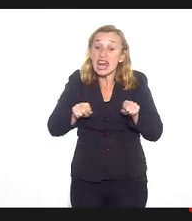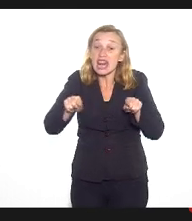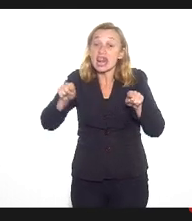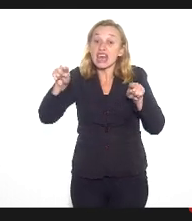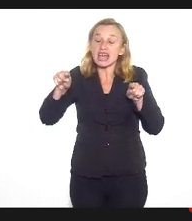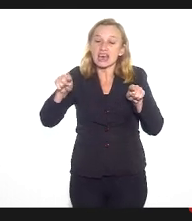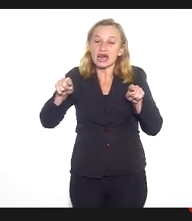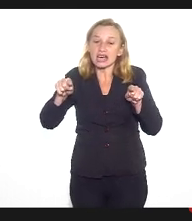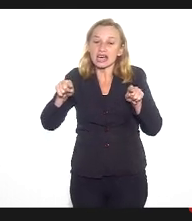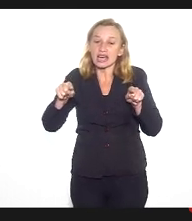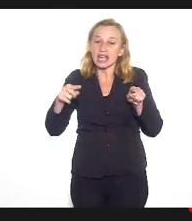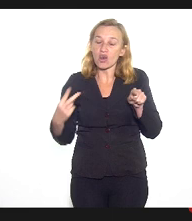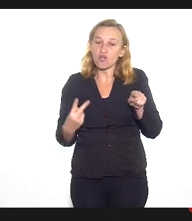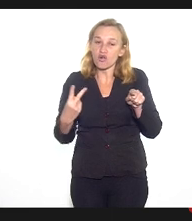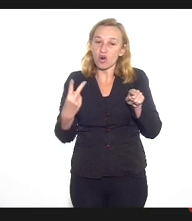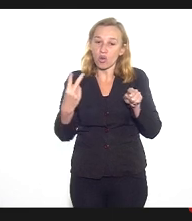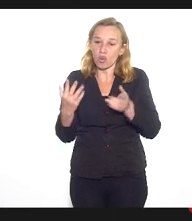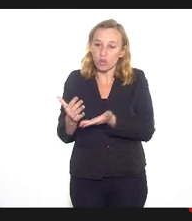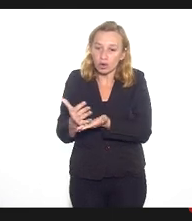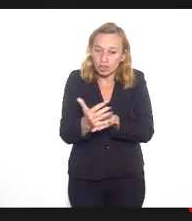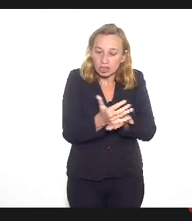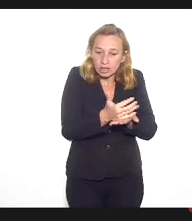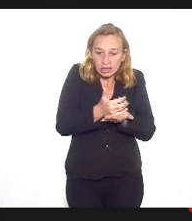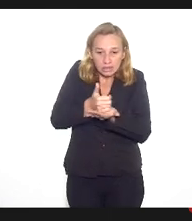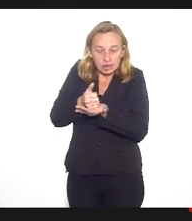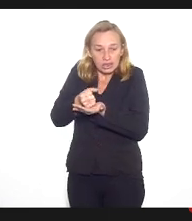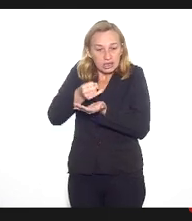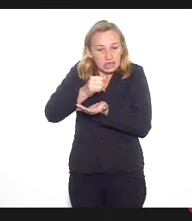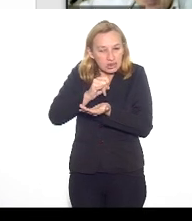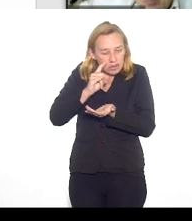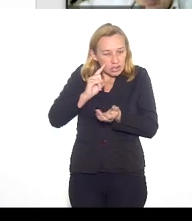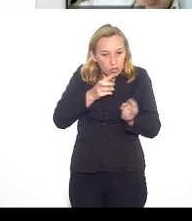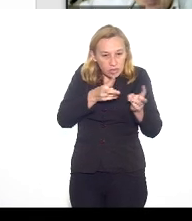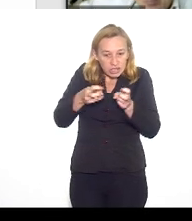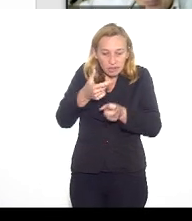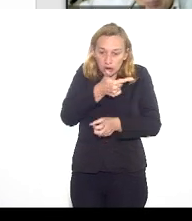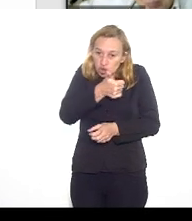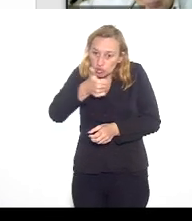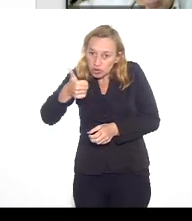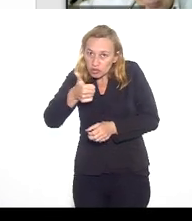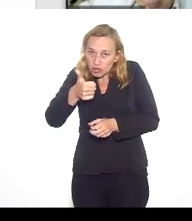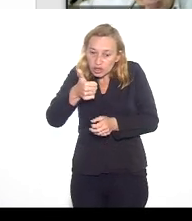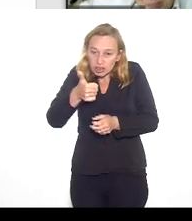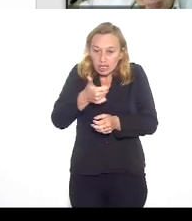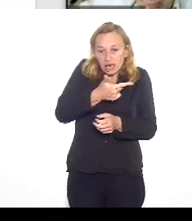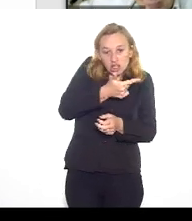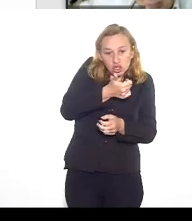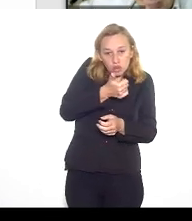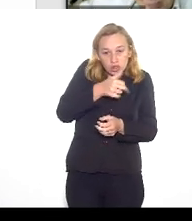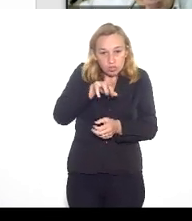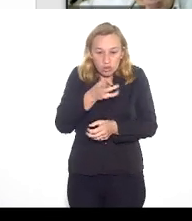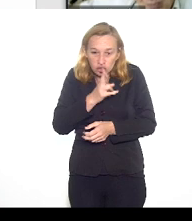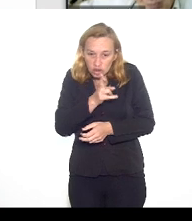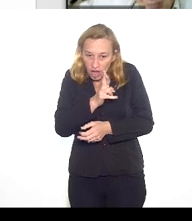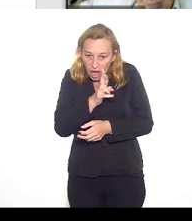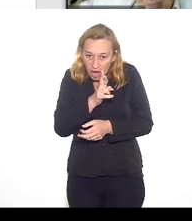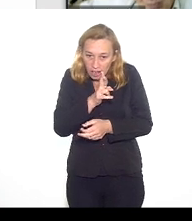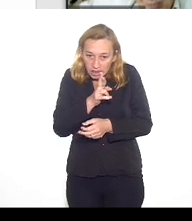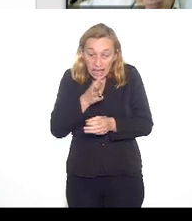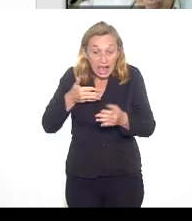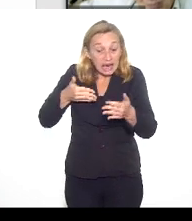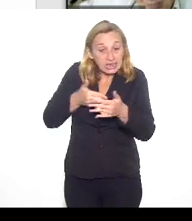valor acumulado. Então, acumulado, se você olha 2020, está em cerca de 12 bilhões de reais